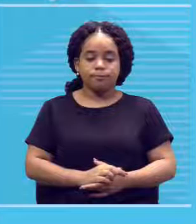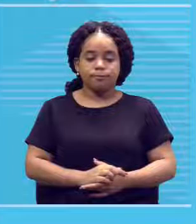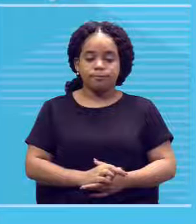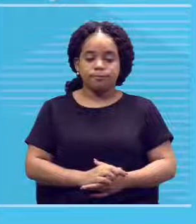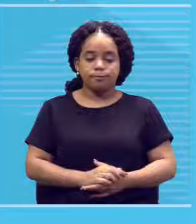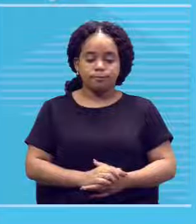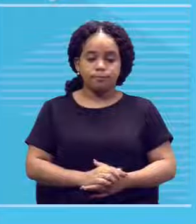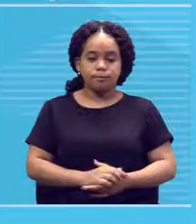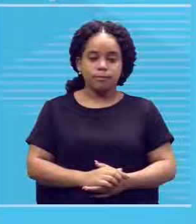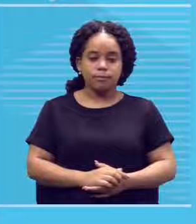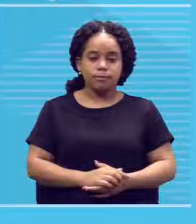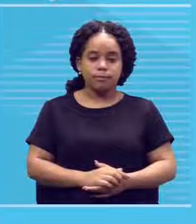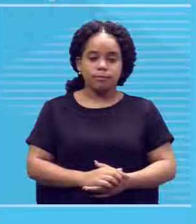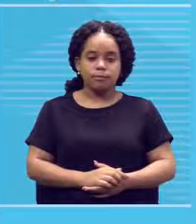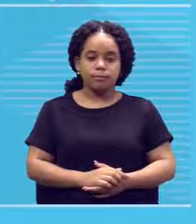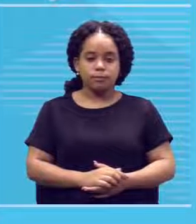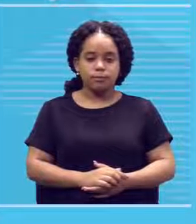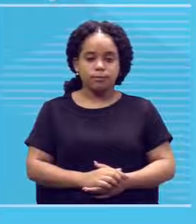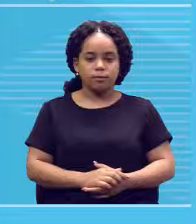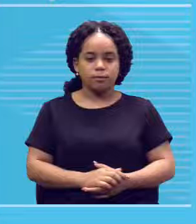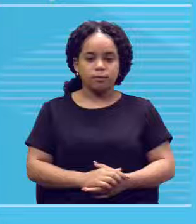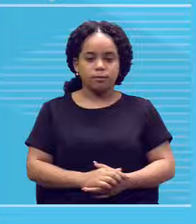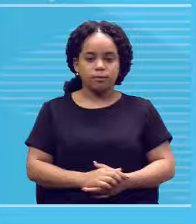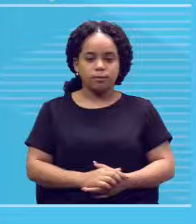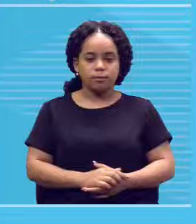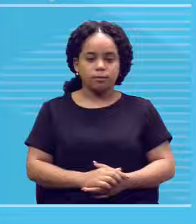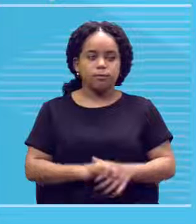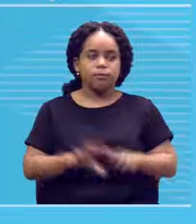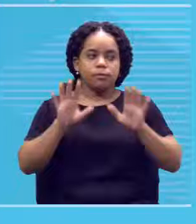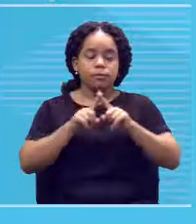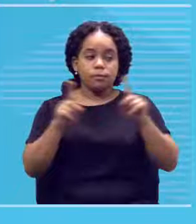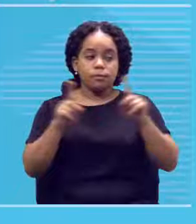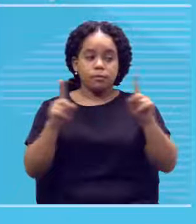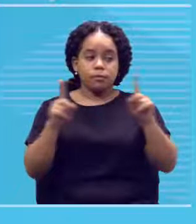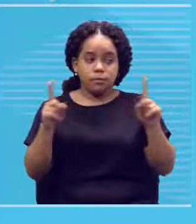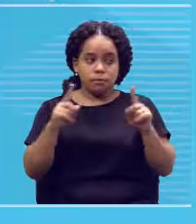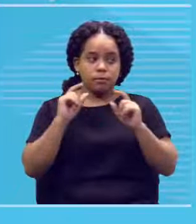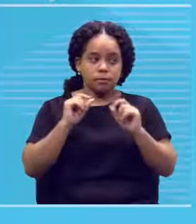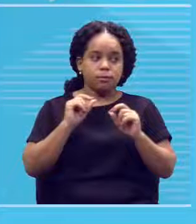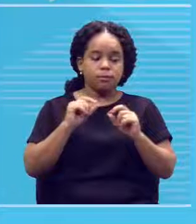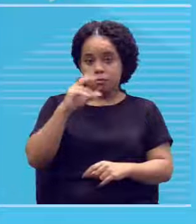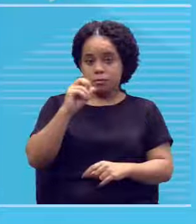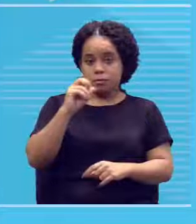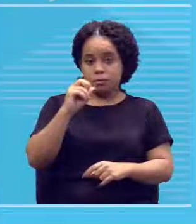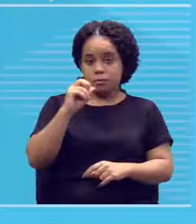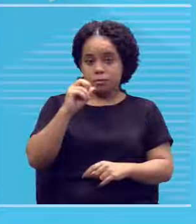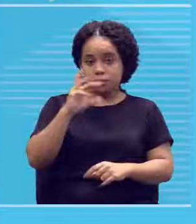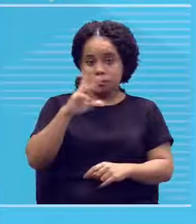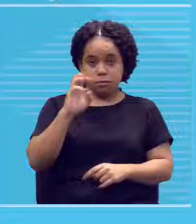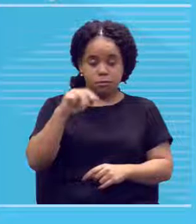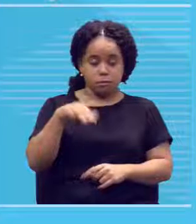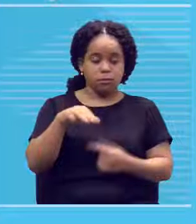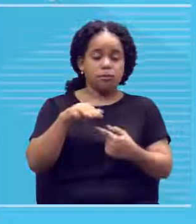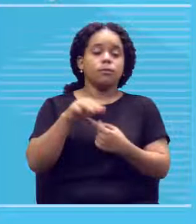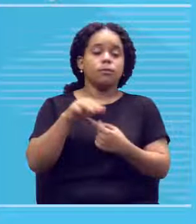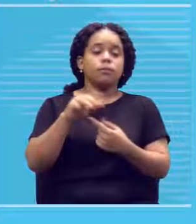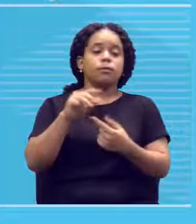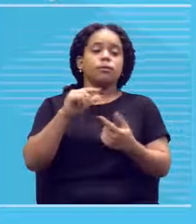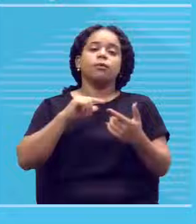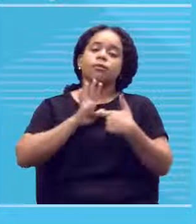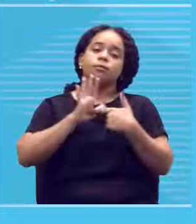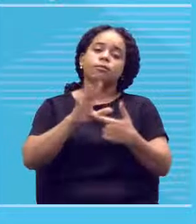a finalidade O porém nem volto texto porém indica